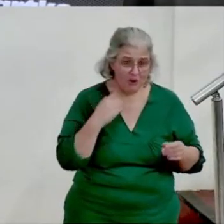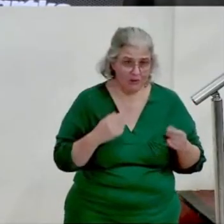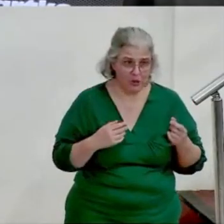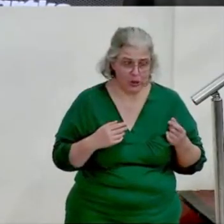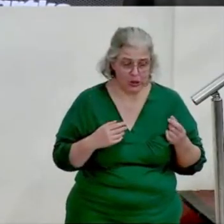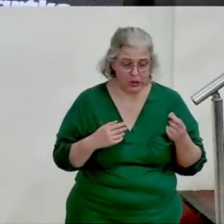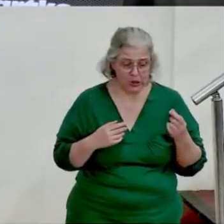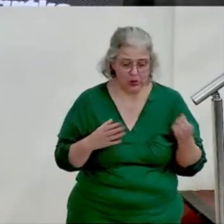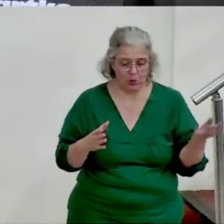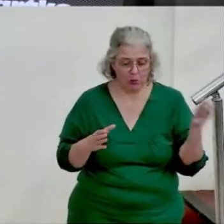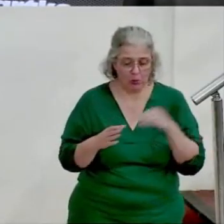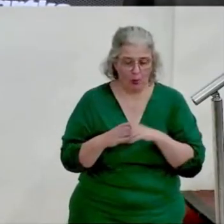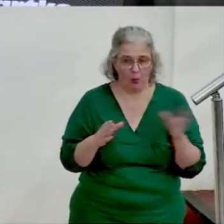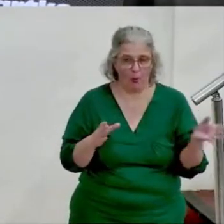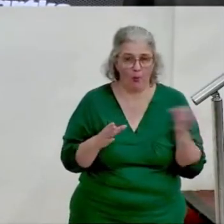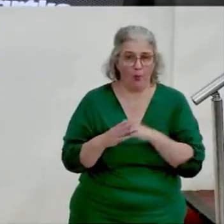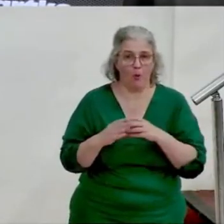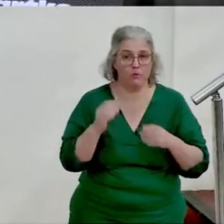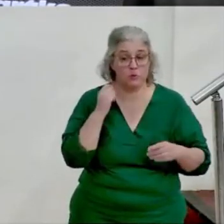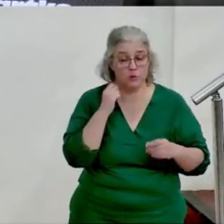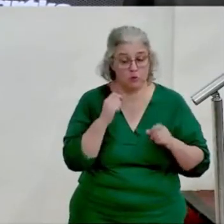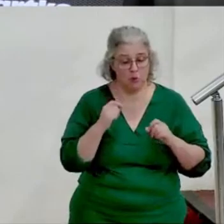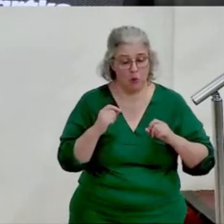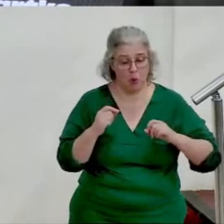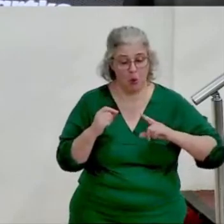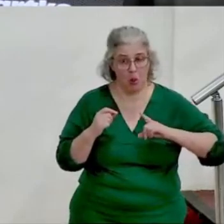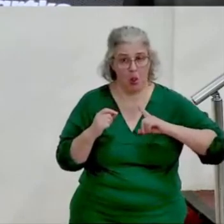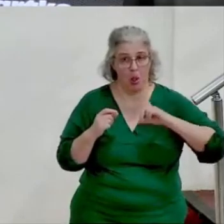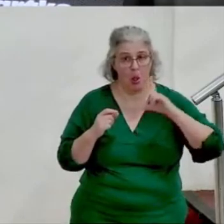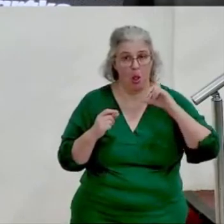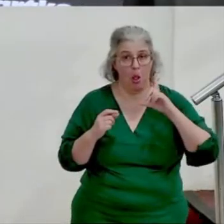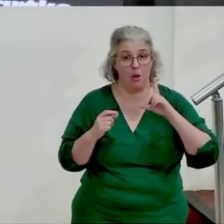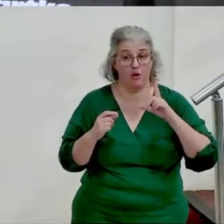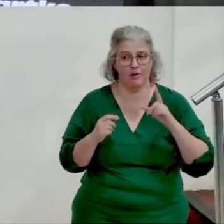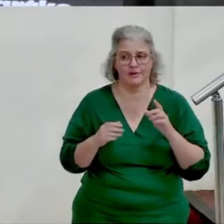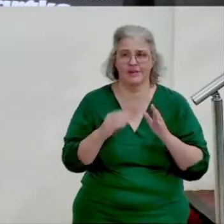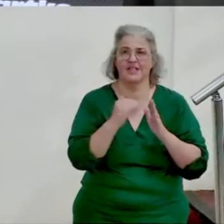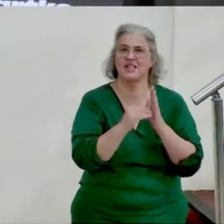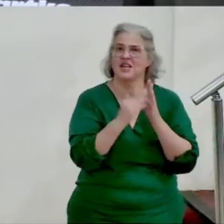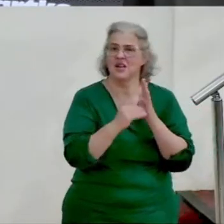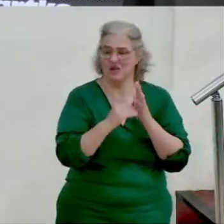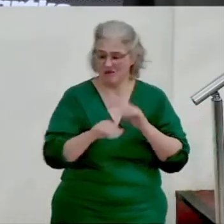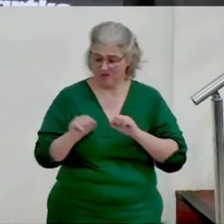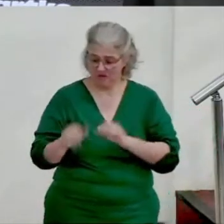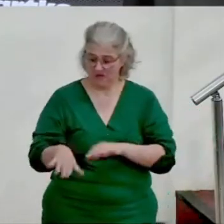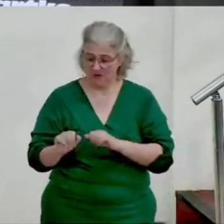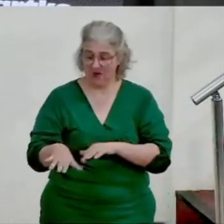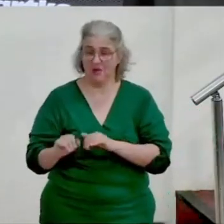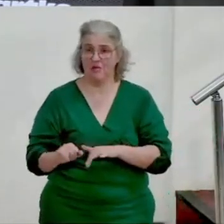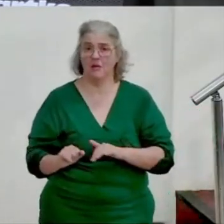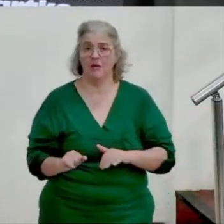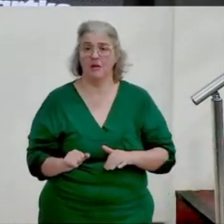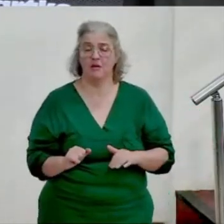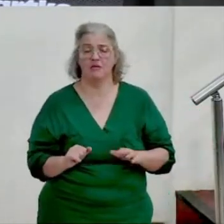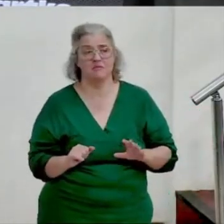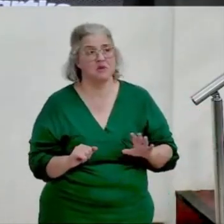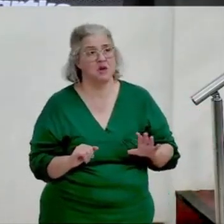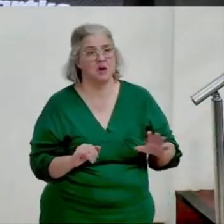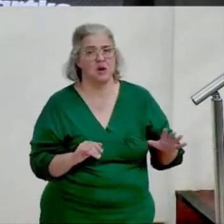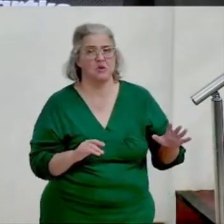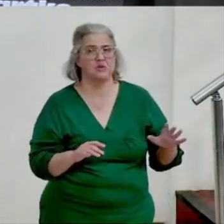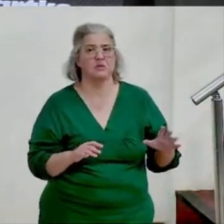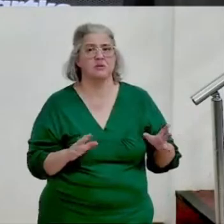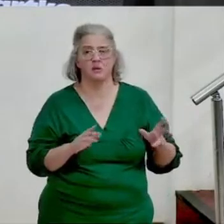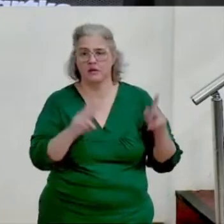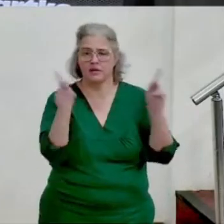nossos dinheiros, então nossos bens, nosso poder, nossa inteligência, nossa estratégia militar, tudo isso nos protege e nós desfrutamos de